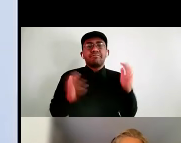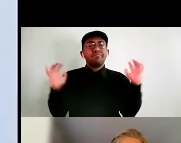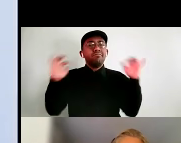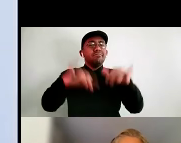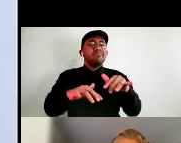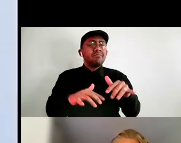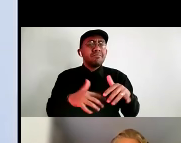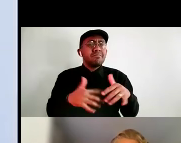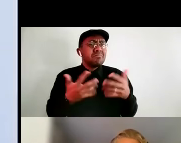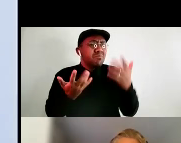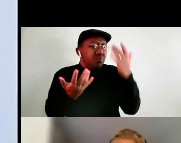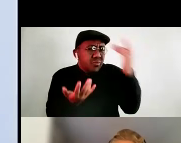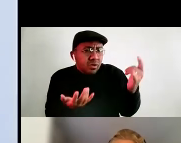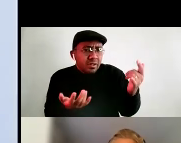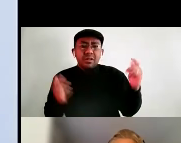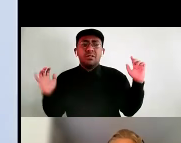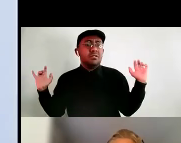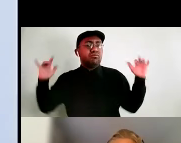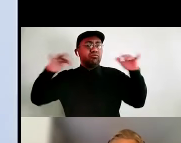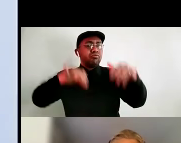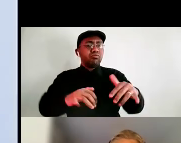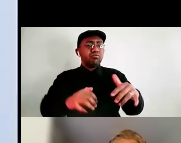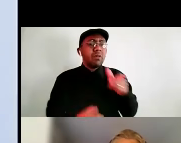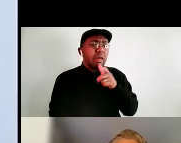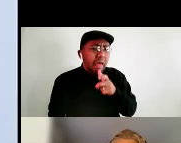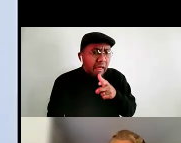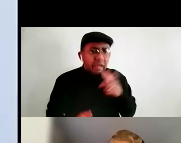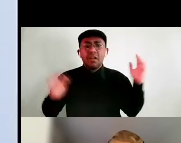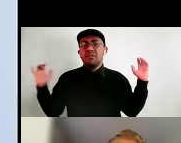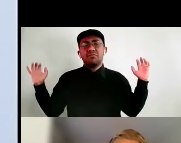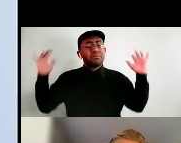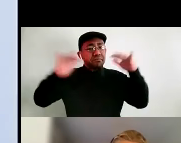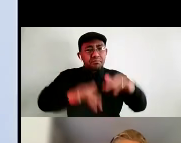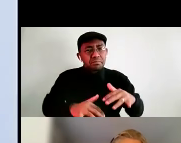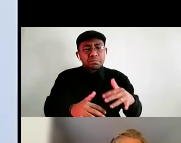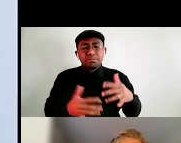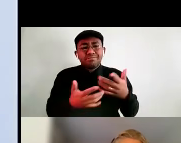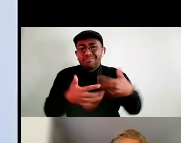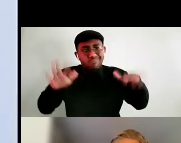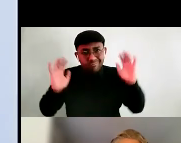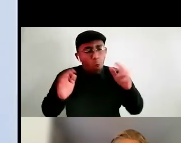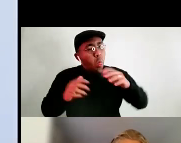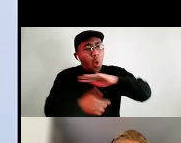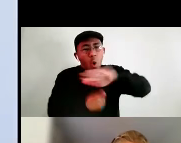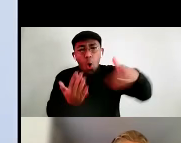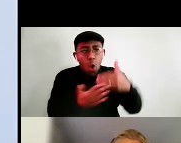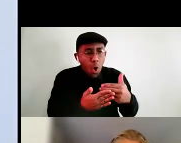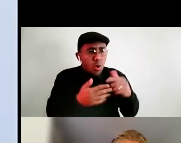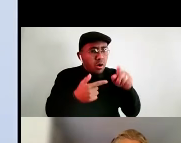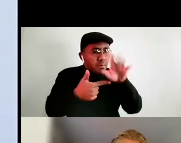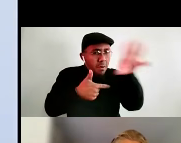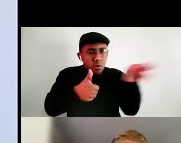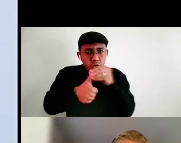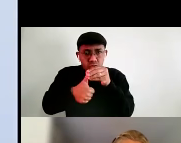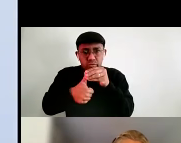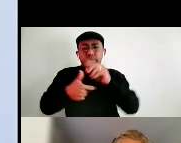características do evento, e também o contexto que se desenvolve. O segundo passo seria a mitigação do risco.